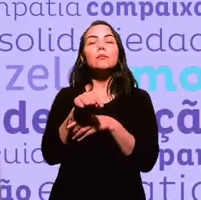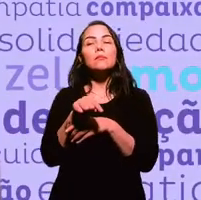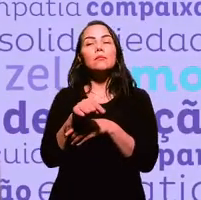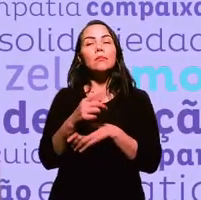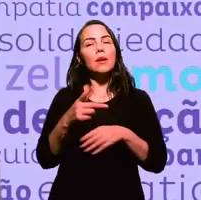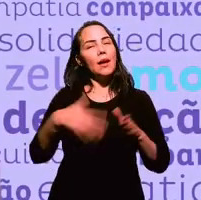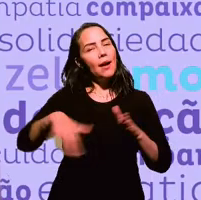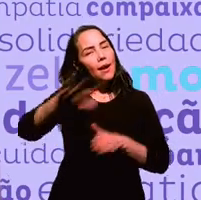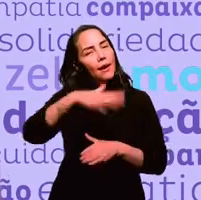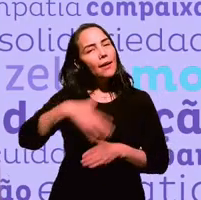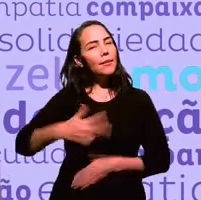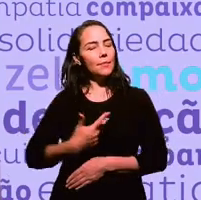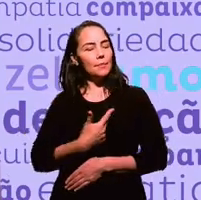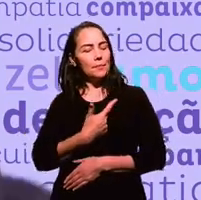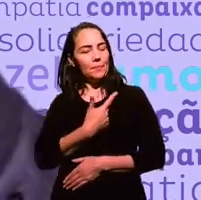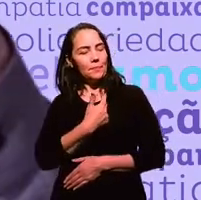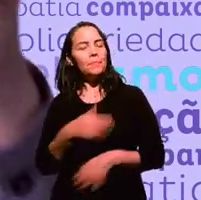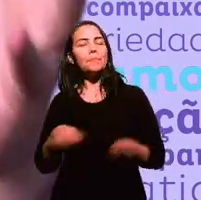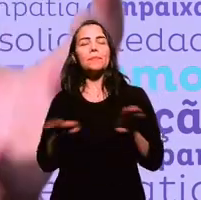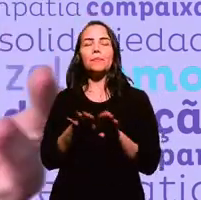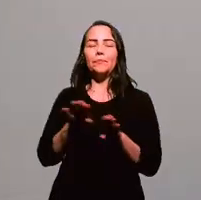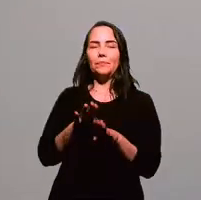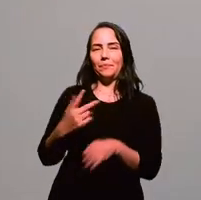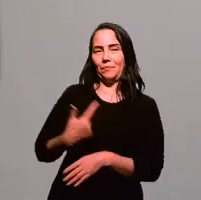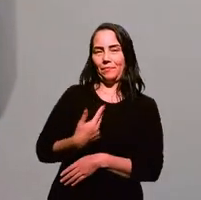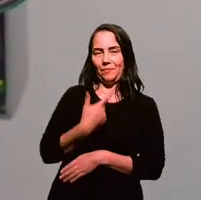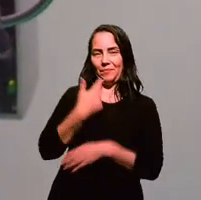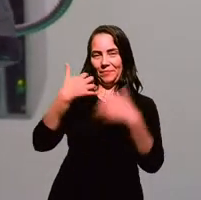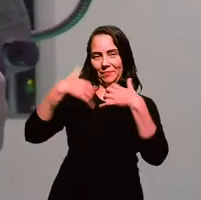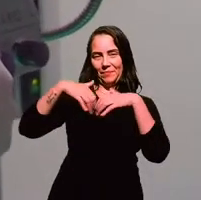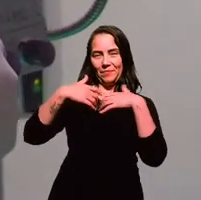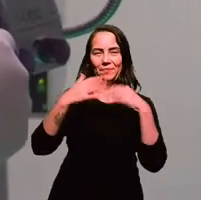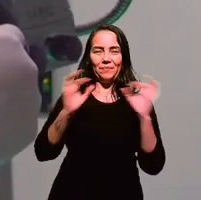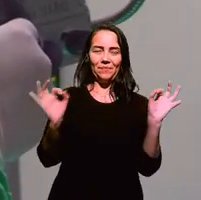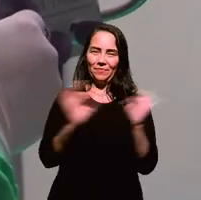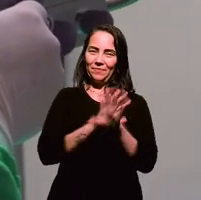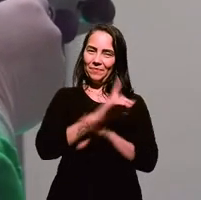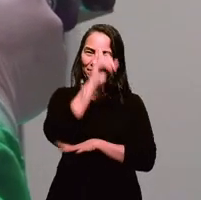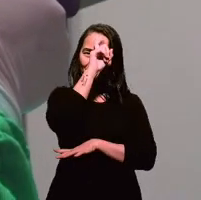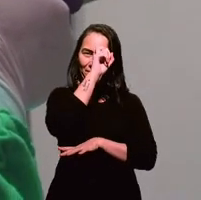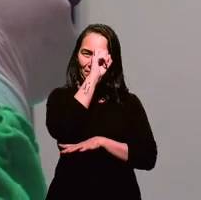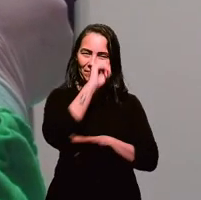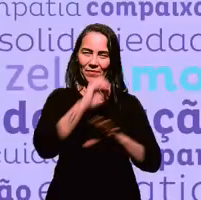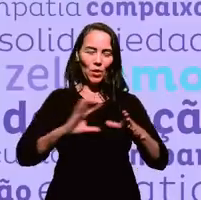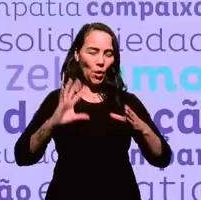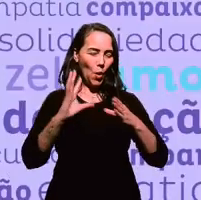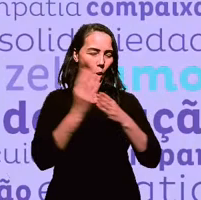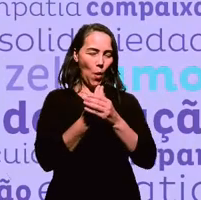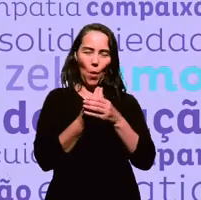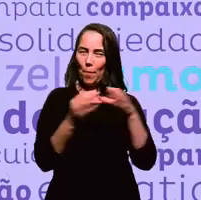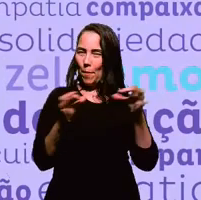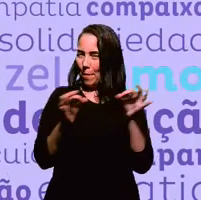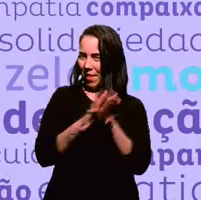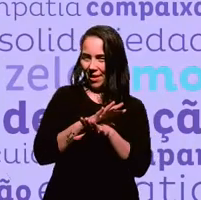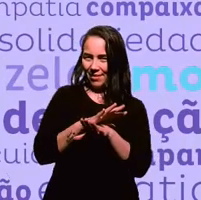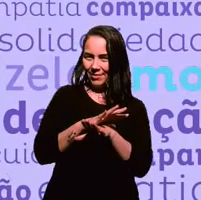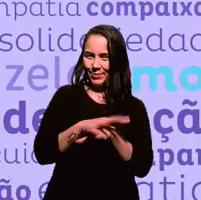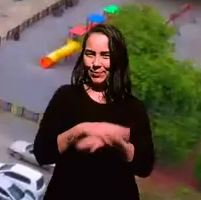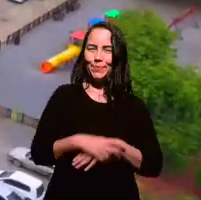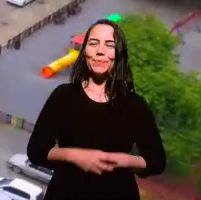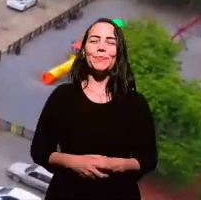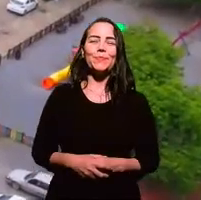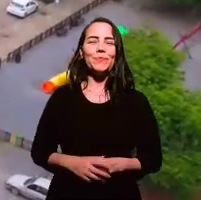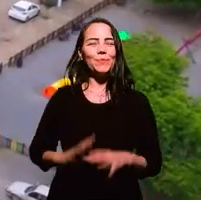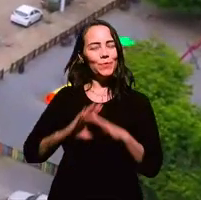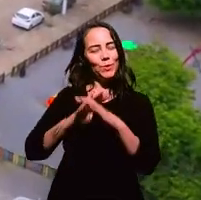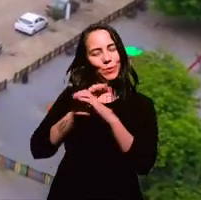especialidade de cardiologia e de cirurgia vascular. Aí nós ficamos um hospital completo. O trabalho realizado está sendo